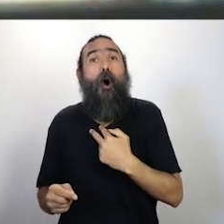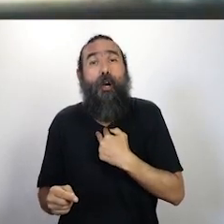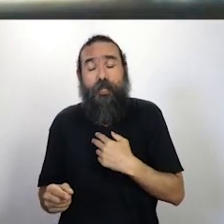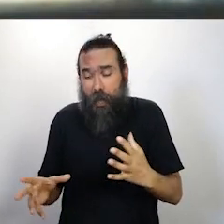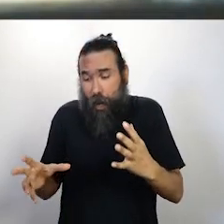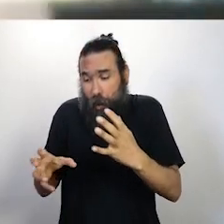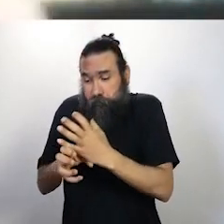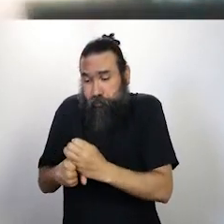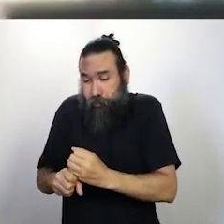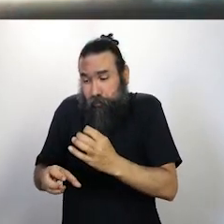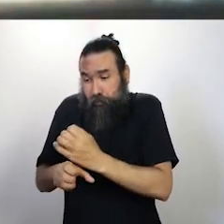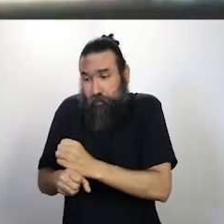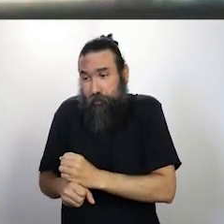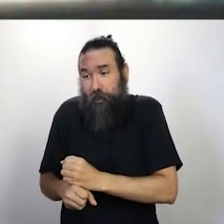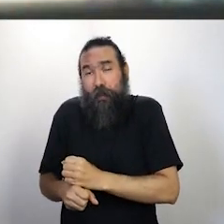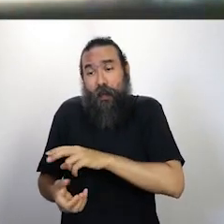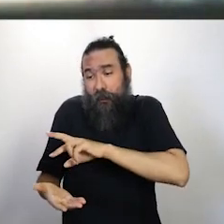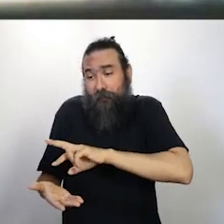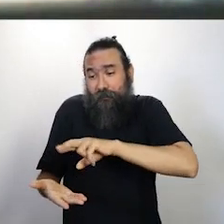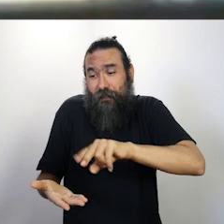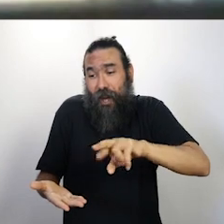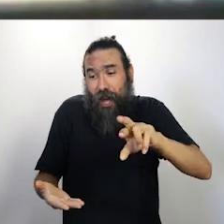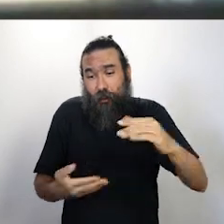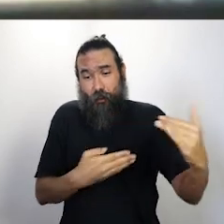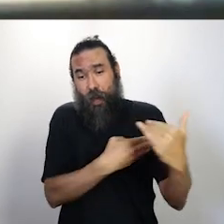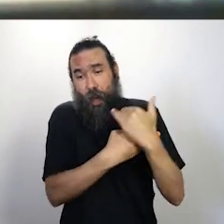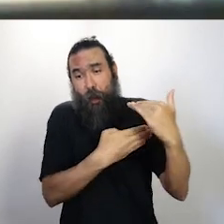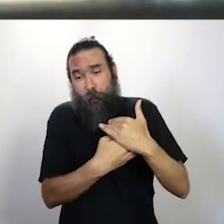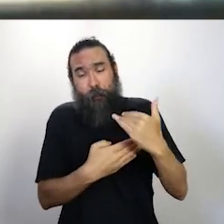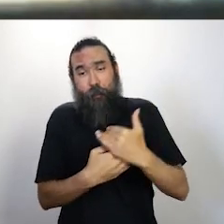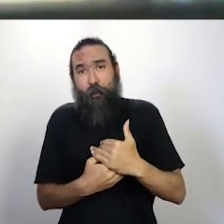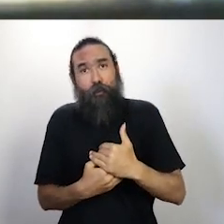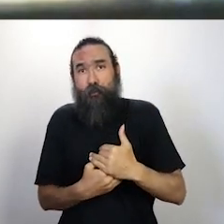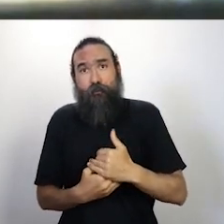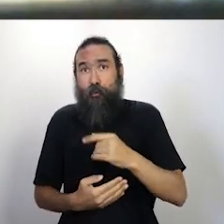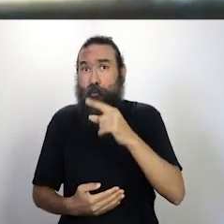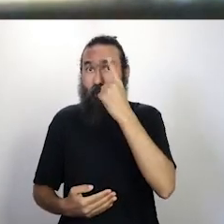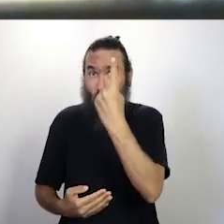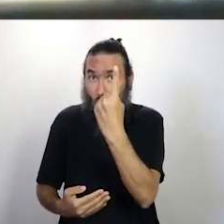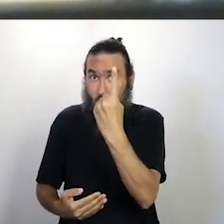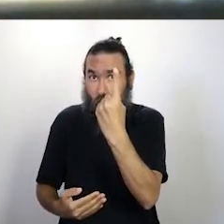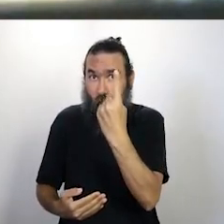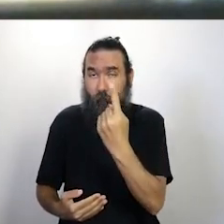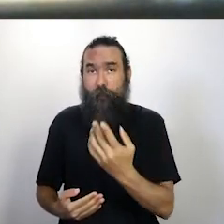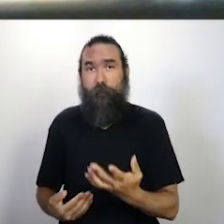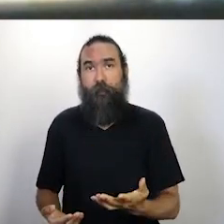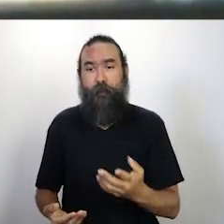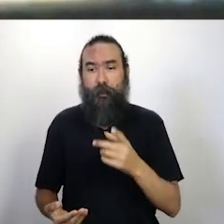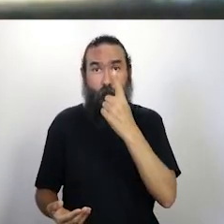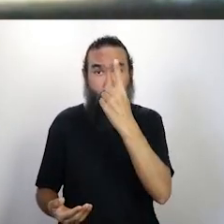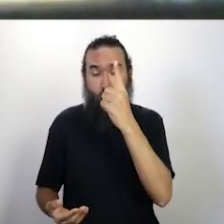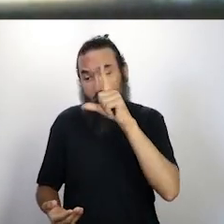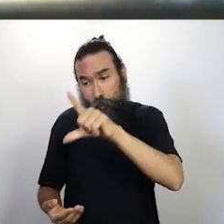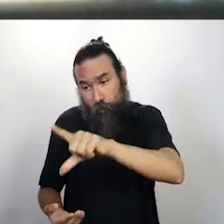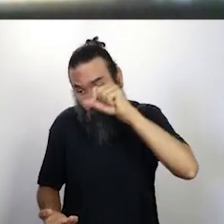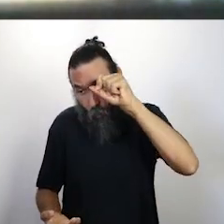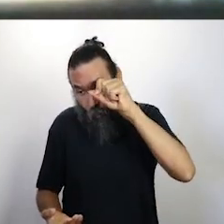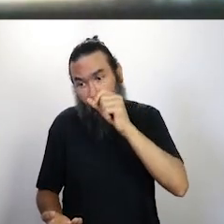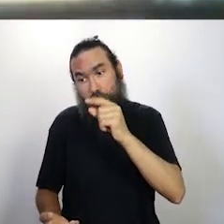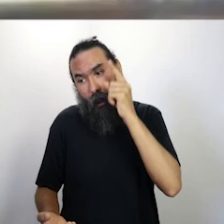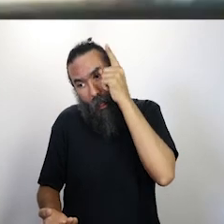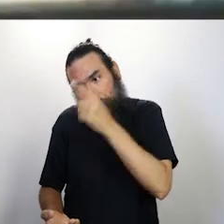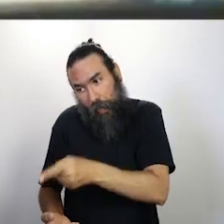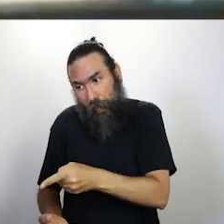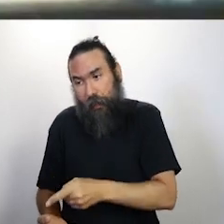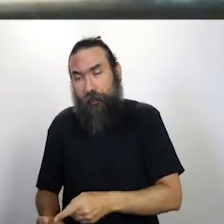Bolsa Família que passa a valer o valor maior da lei da qual a pessoa ela adere tá mas então a gente recomenda